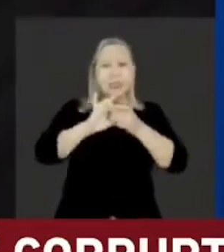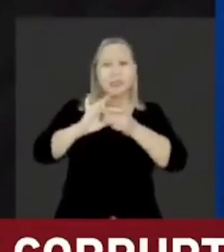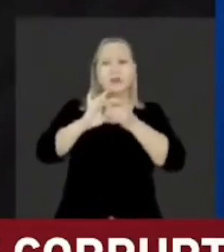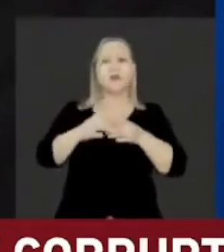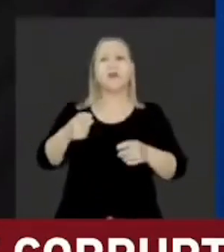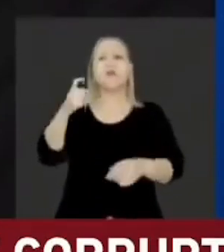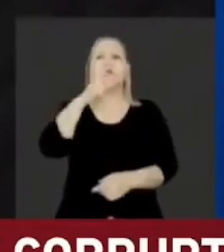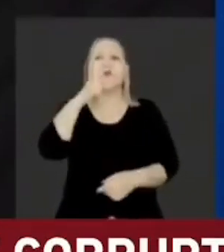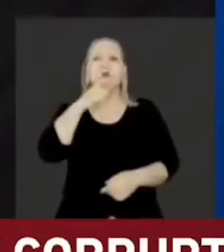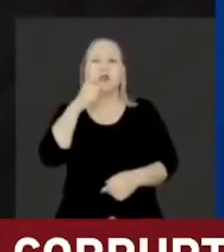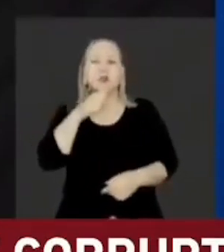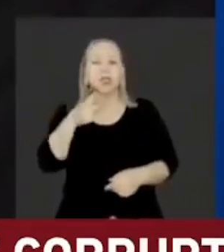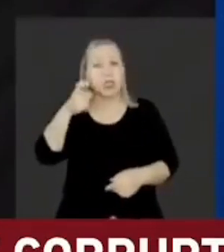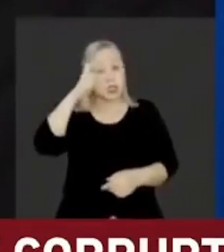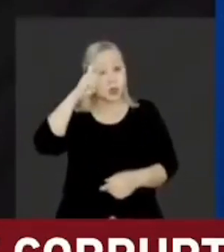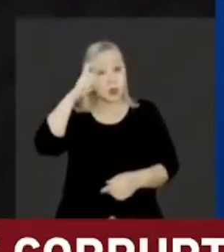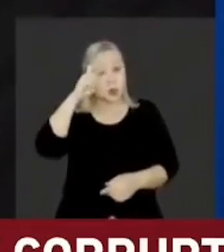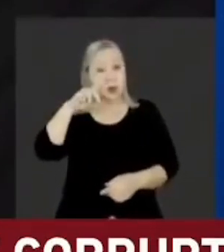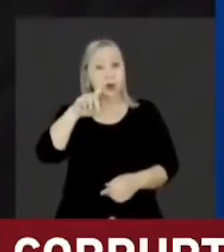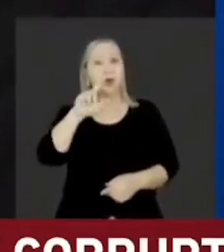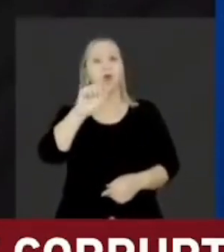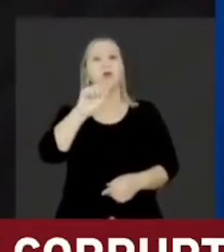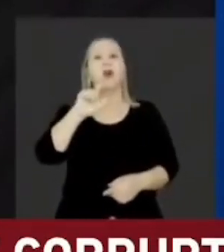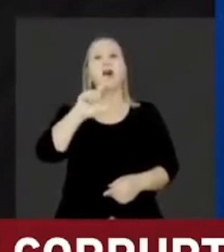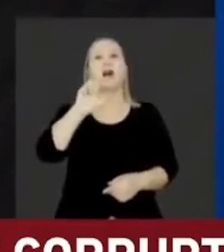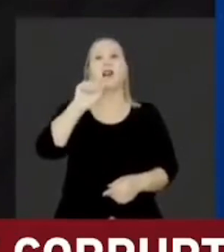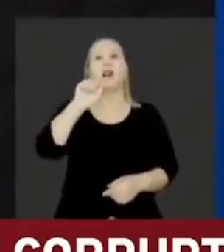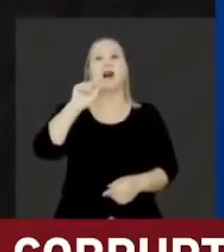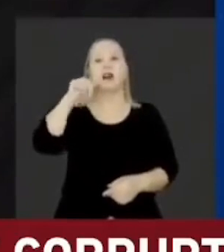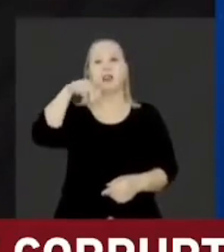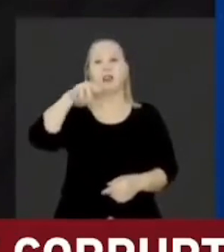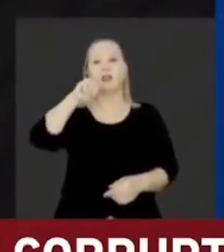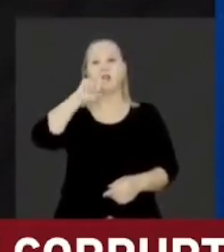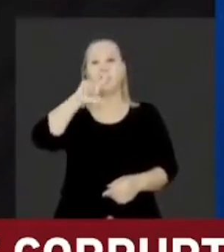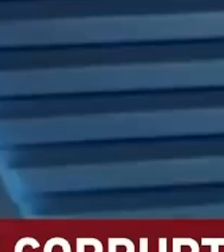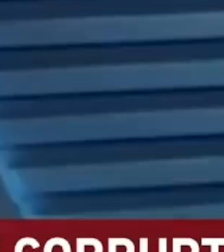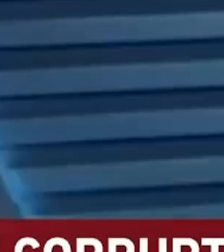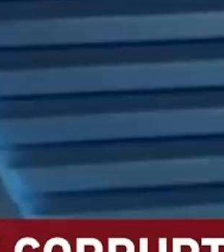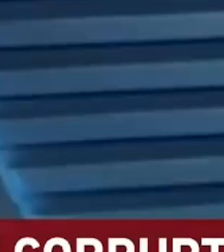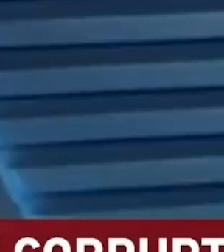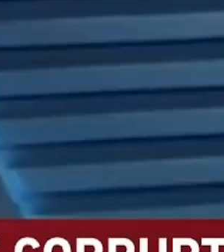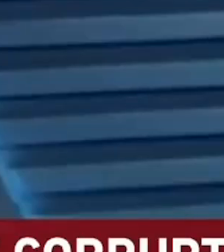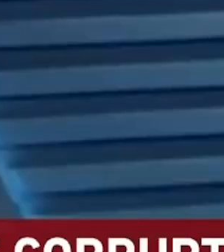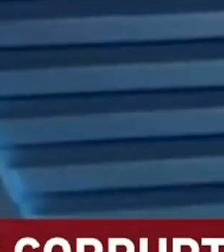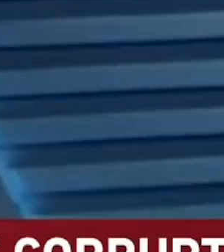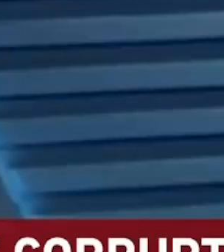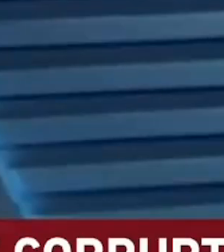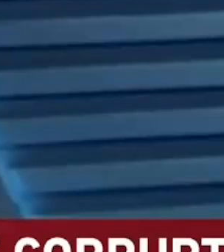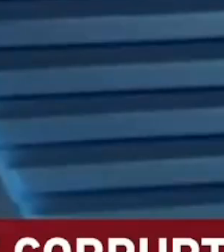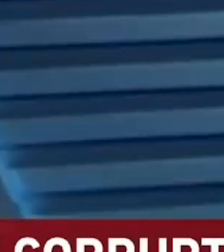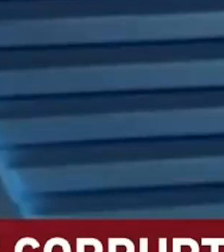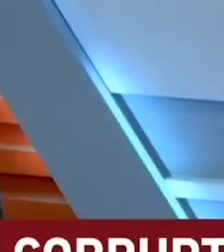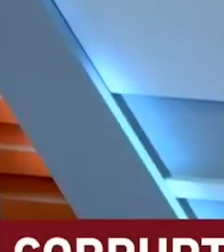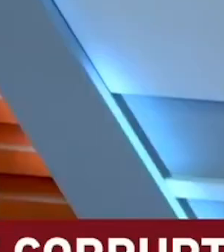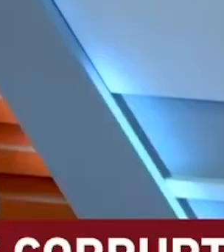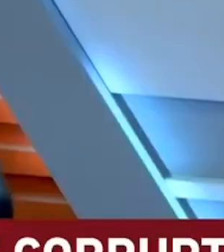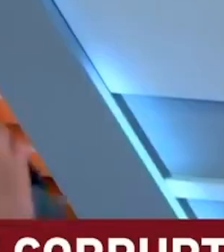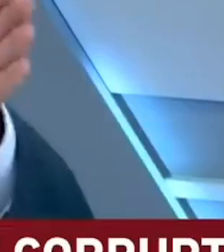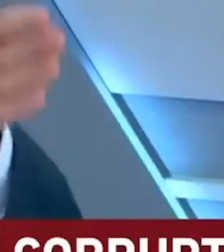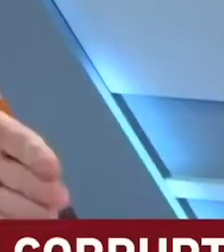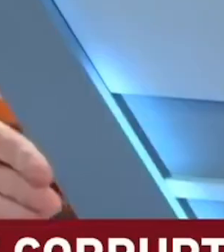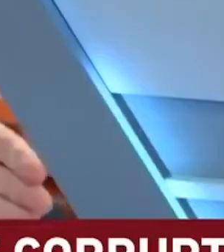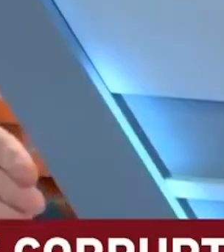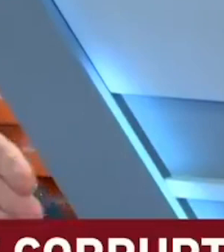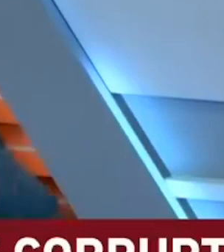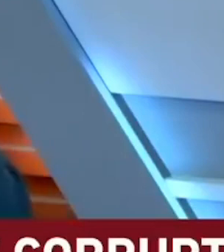Real cantor e nós divulgamos que não era verdade então eu quero pedir desculpa E aí Oi Augusto Nunes